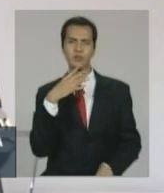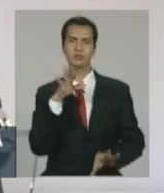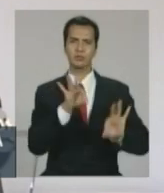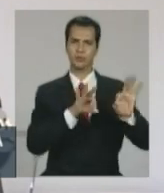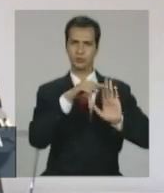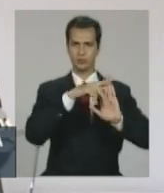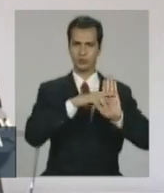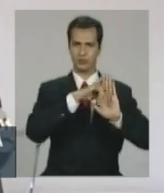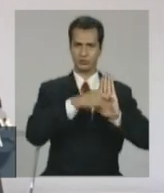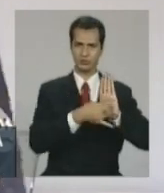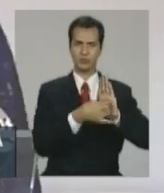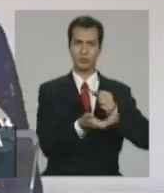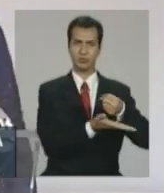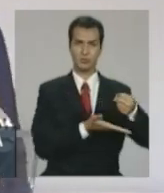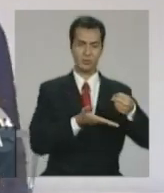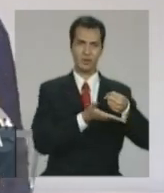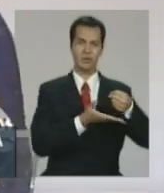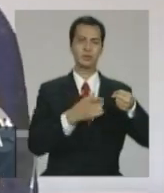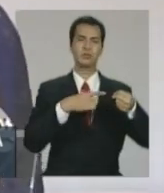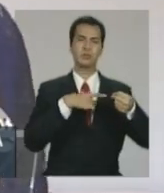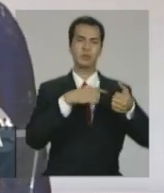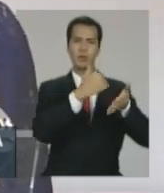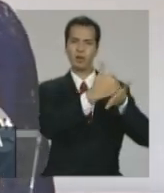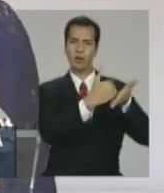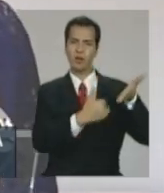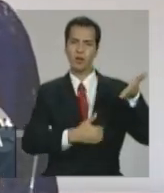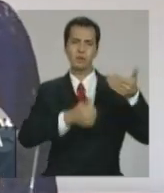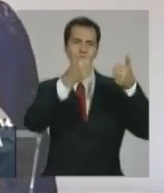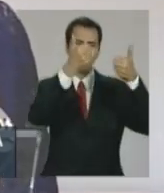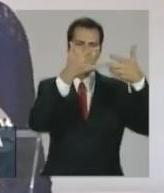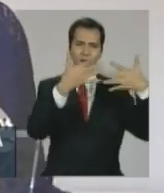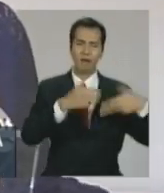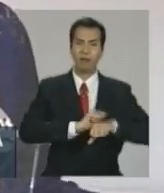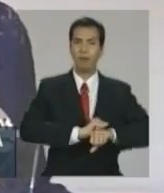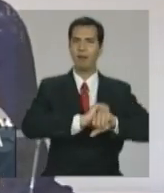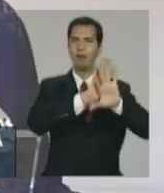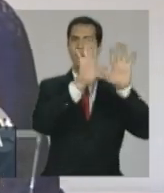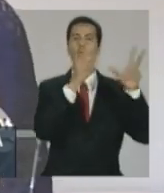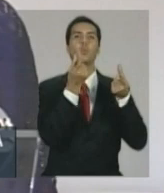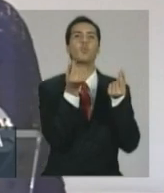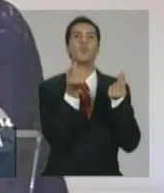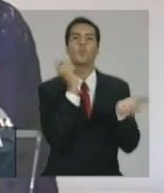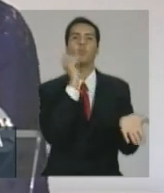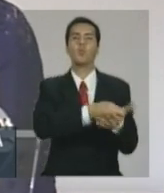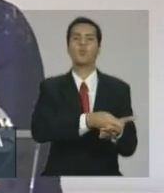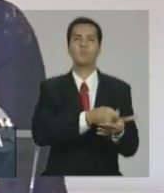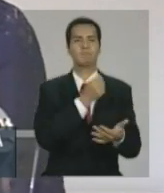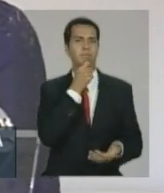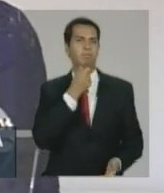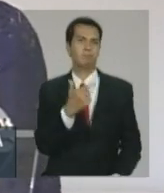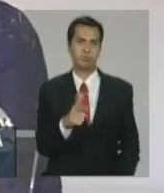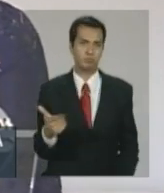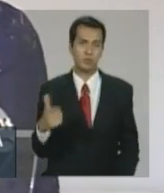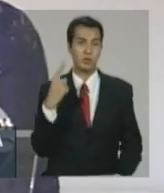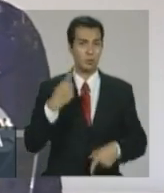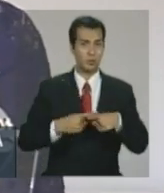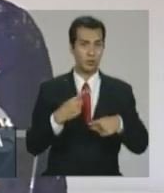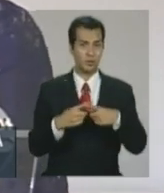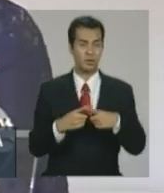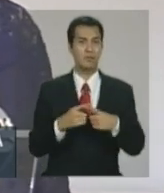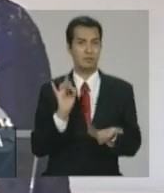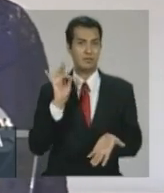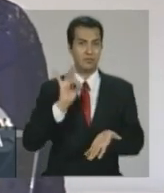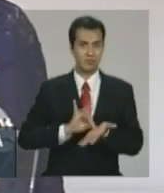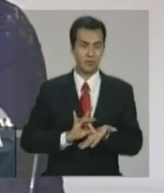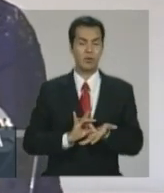te dá precisão no que vai custar a obra, porque a obra só fica precisa em termos de custo quando você